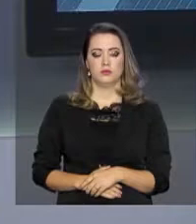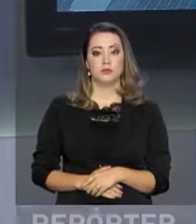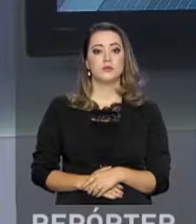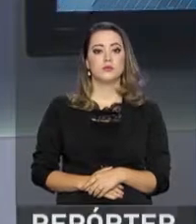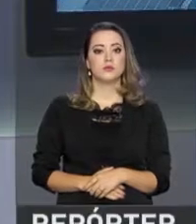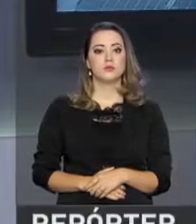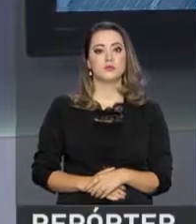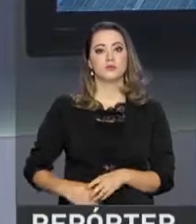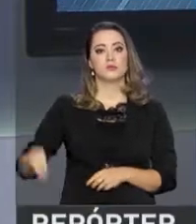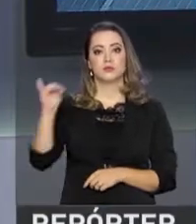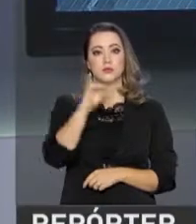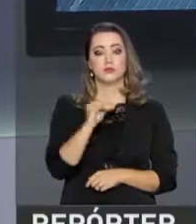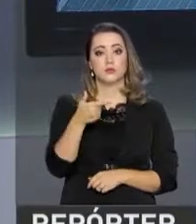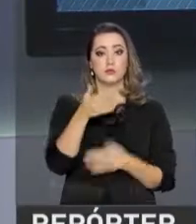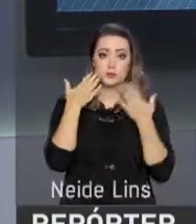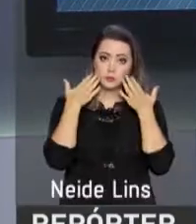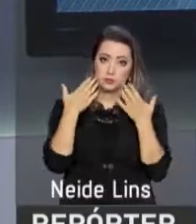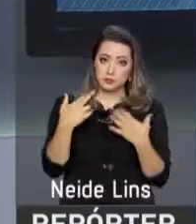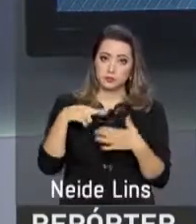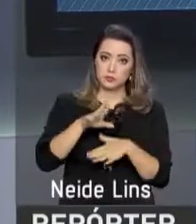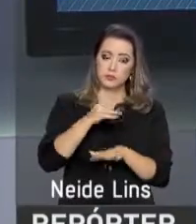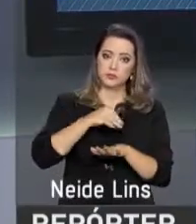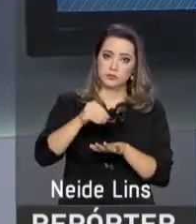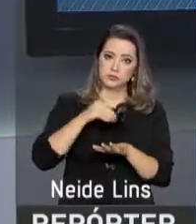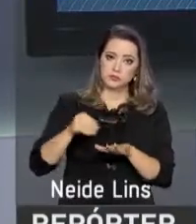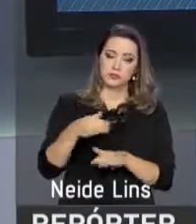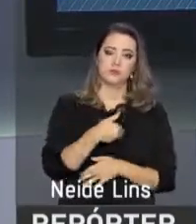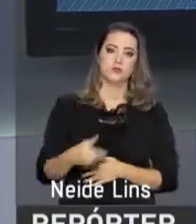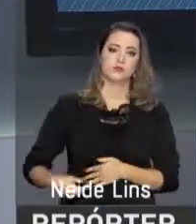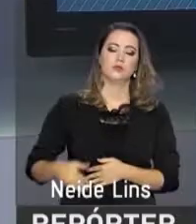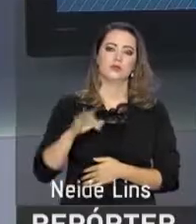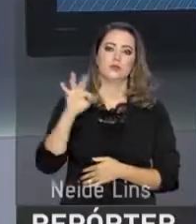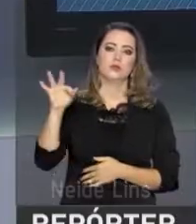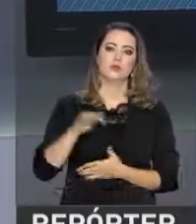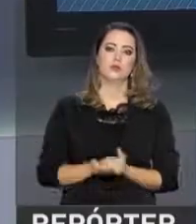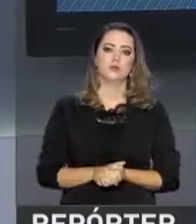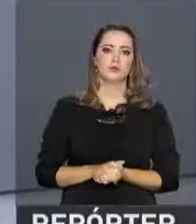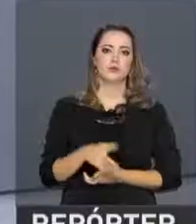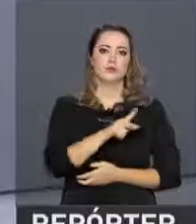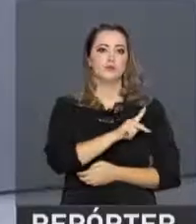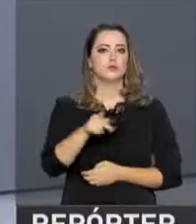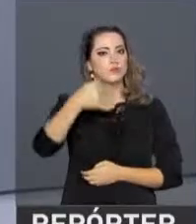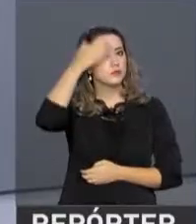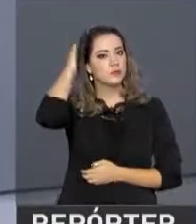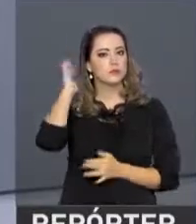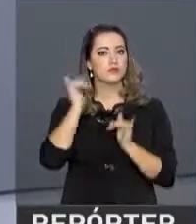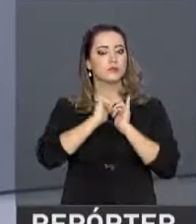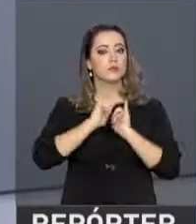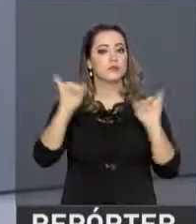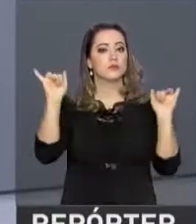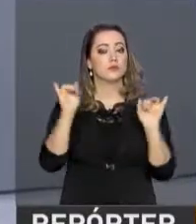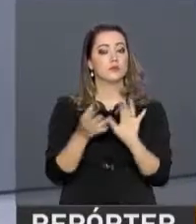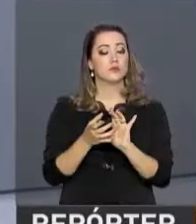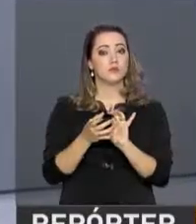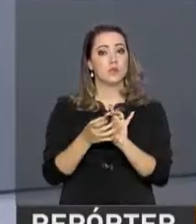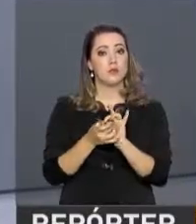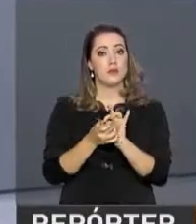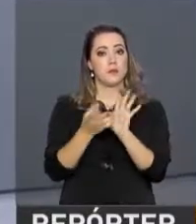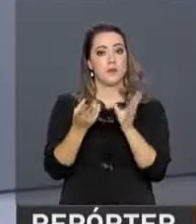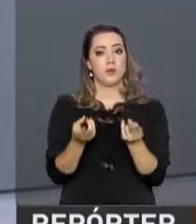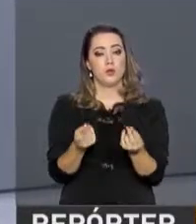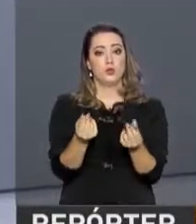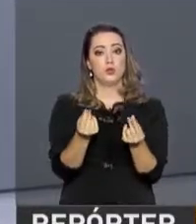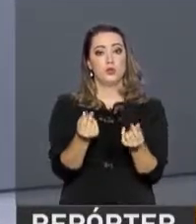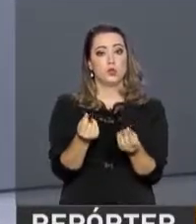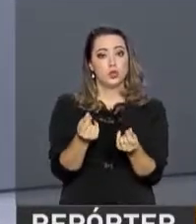o la no ar o repórter nbr com as notícias do governo federal o presidente michel temer anunciou agora pouco a